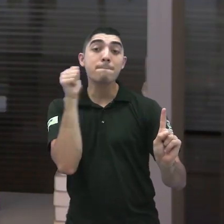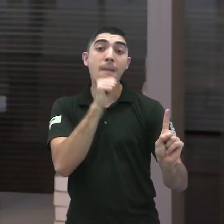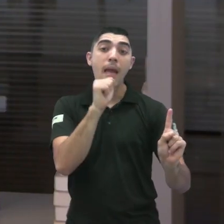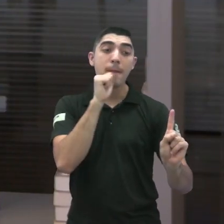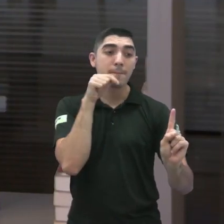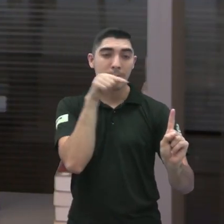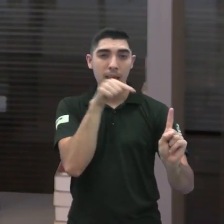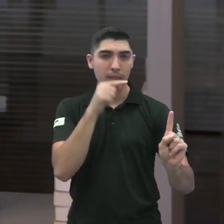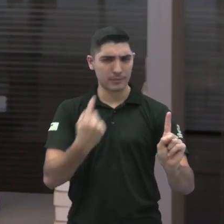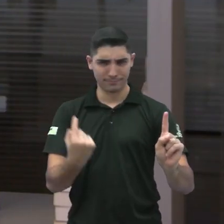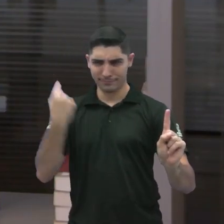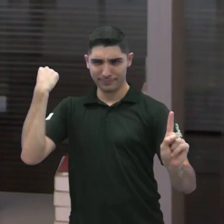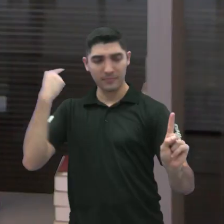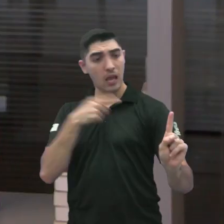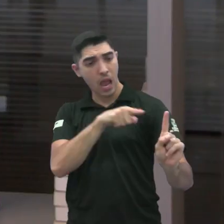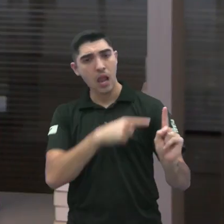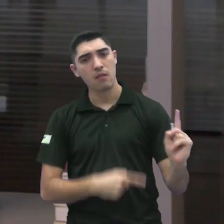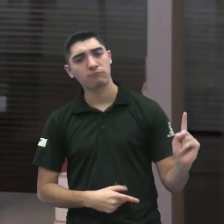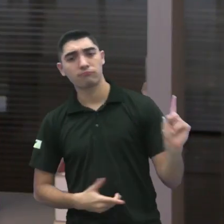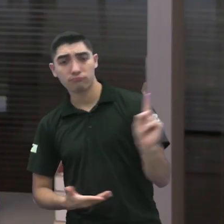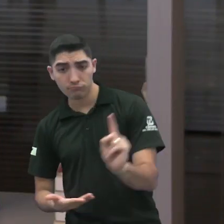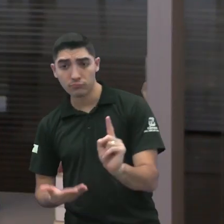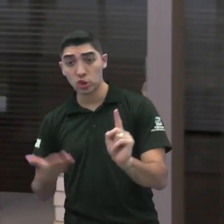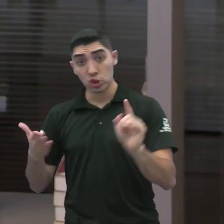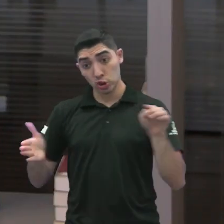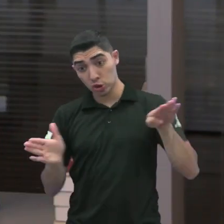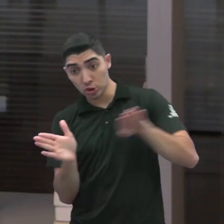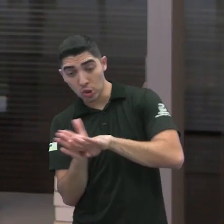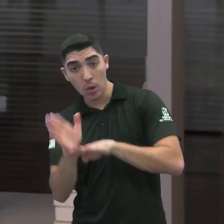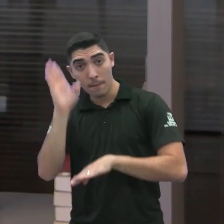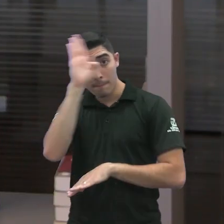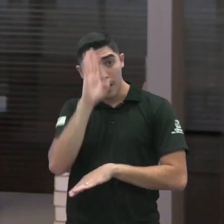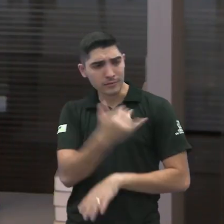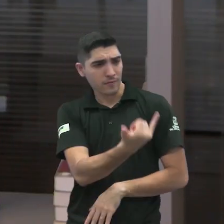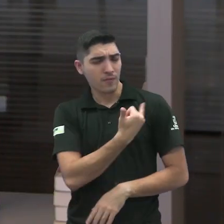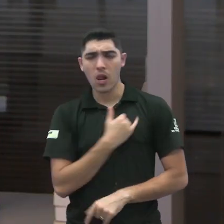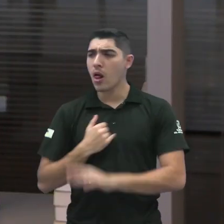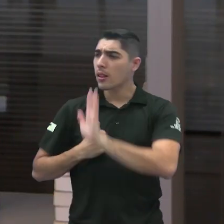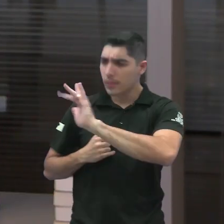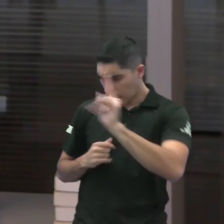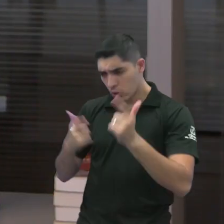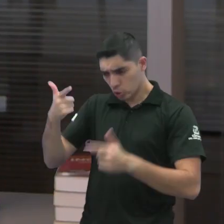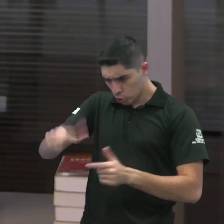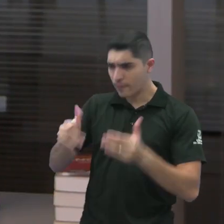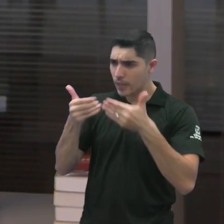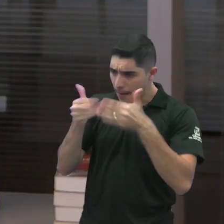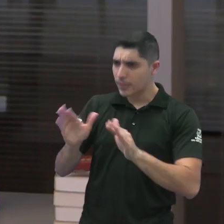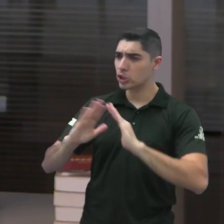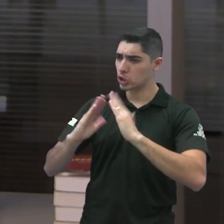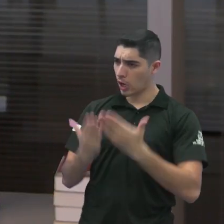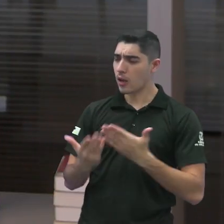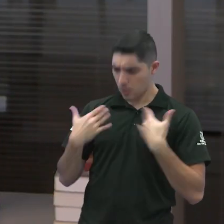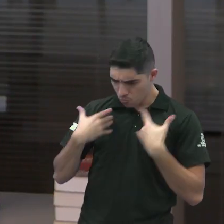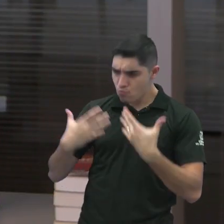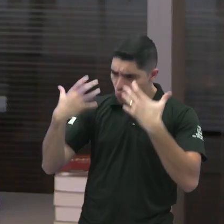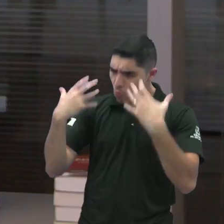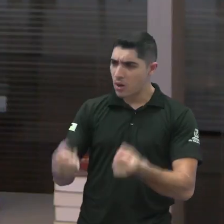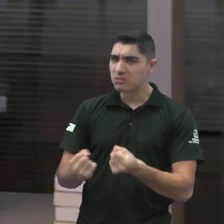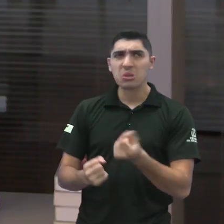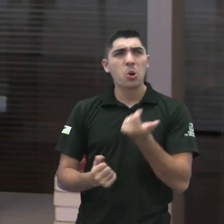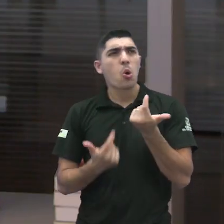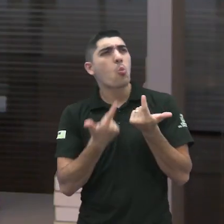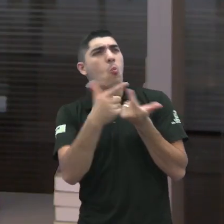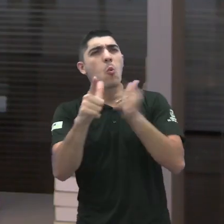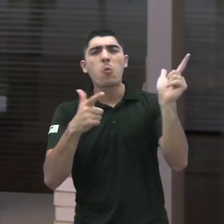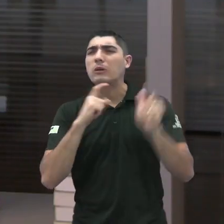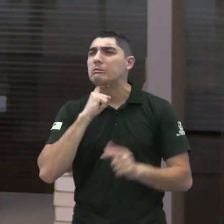tive lá na primeira escola em 2021 volta para o Brasil e fala: Paula, a gente tem que abrir de novo. A ideia que você